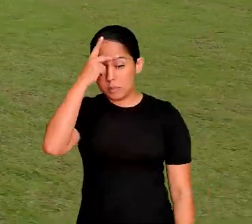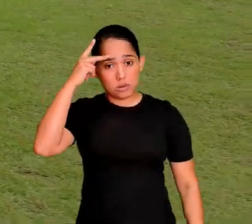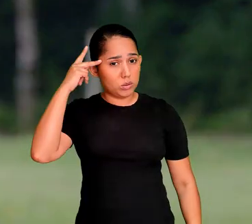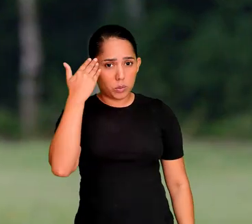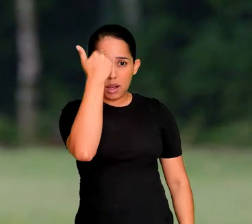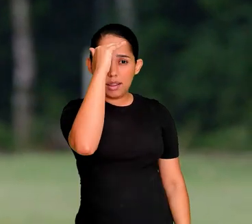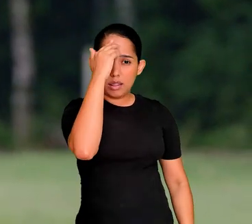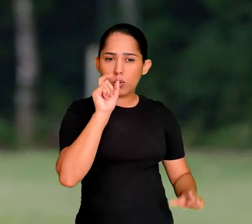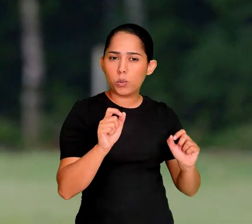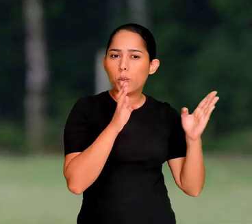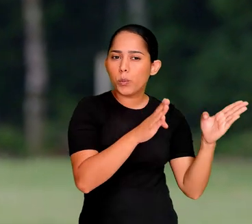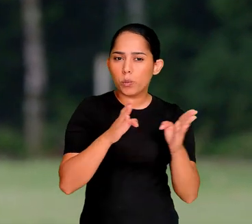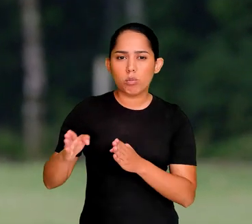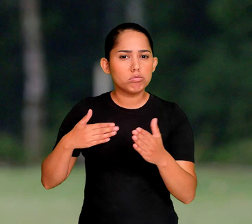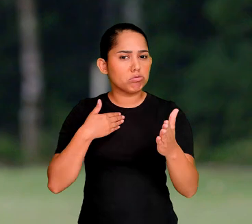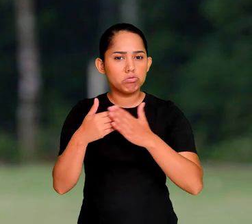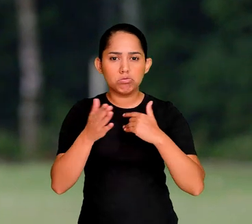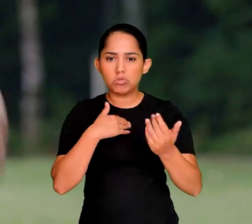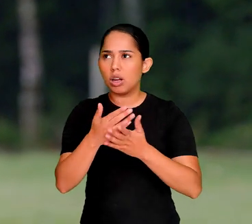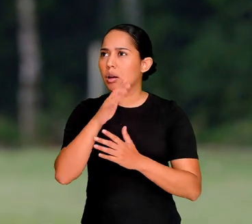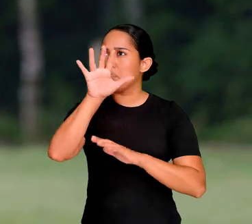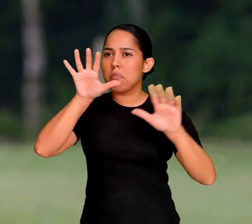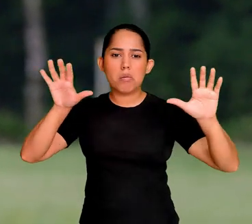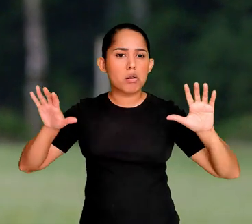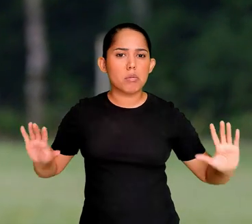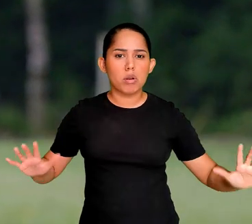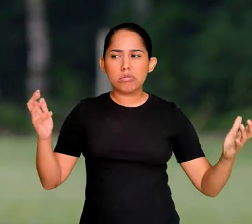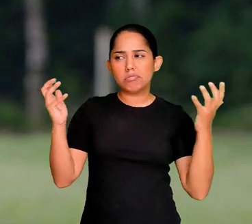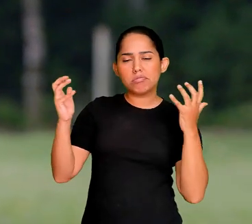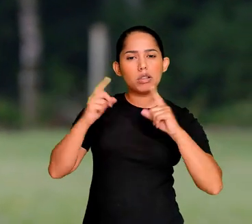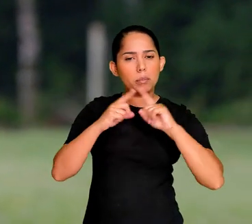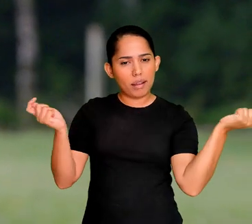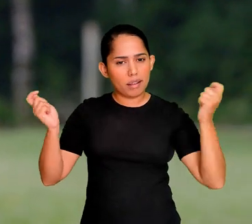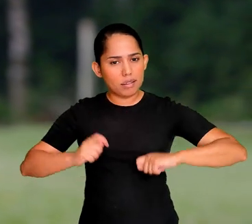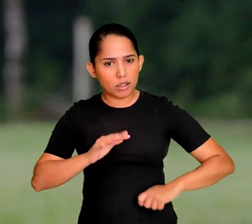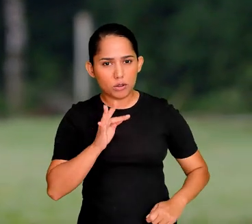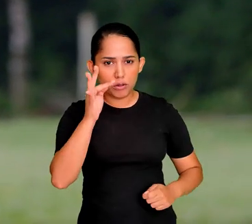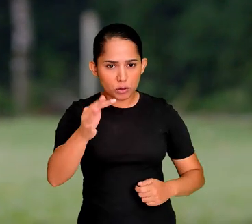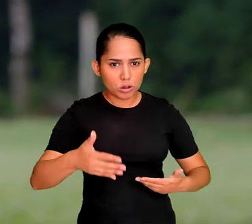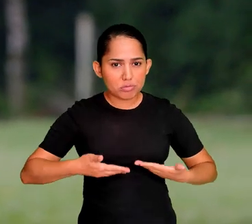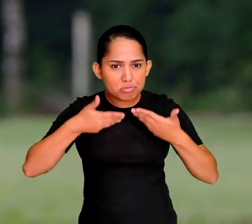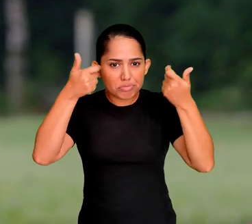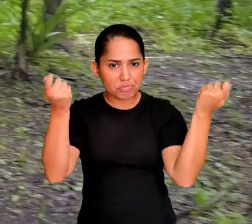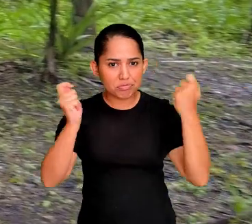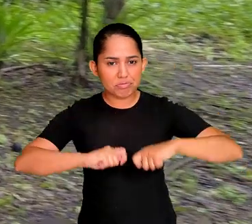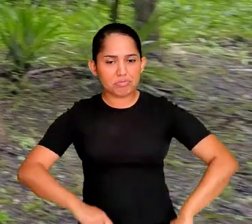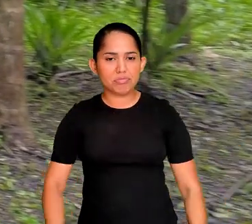fez foi isso, foi fazer as pessoas entenderem que o processo, independente das condições ao redor, a gente dá para construir o nosso